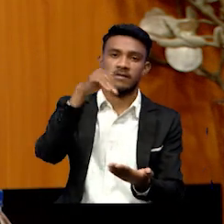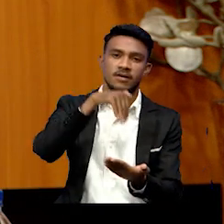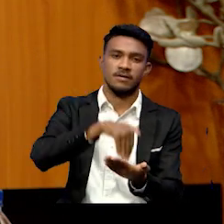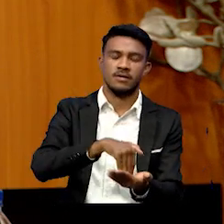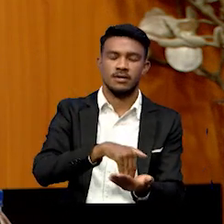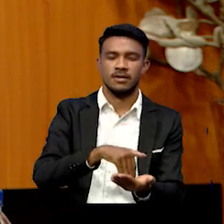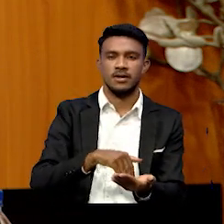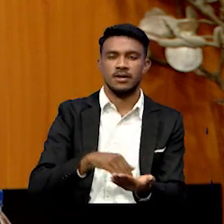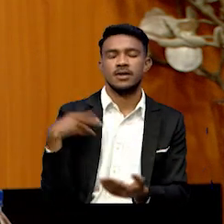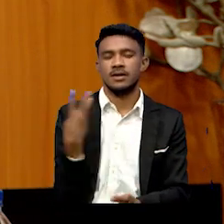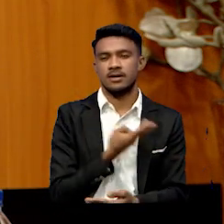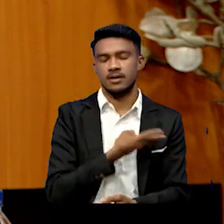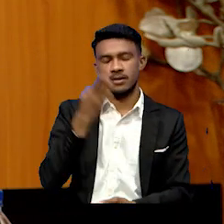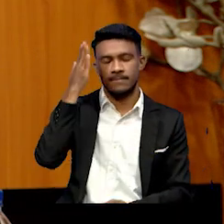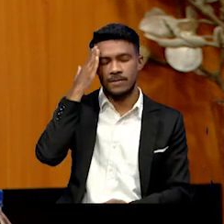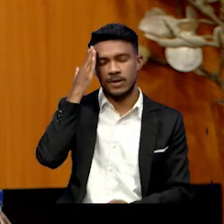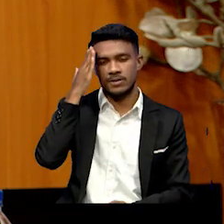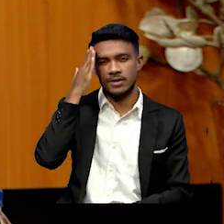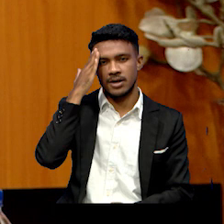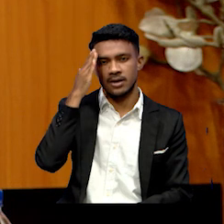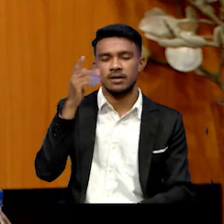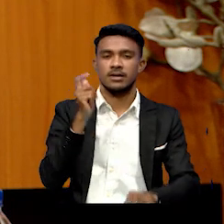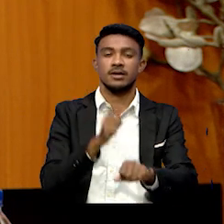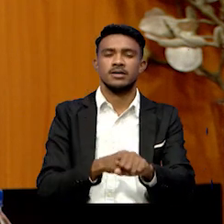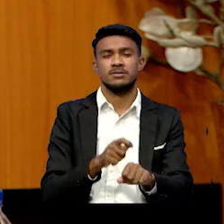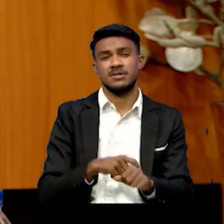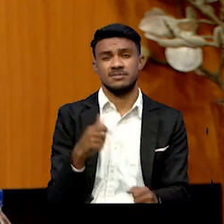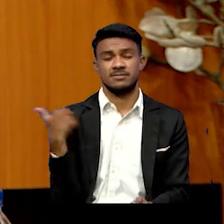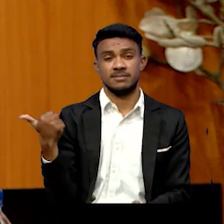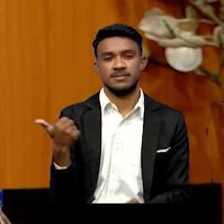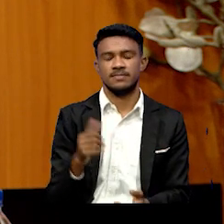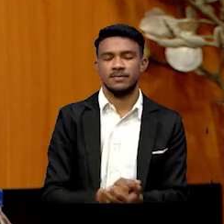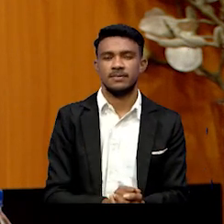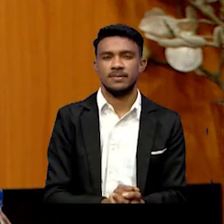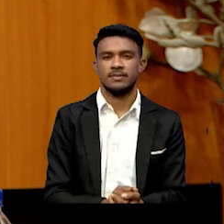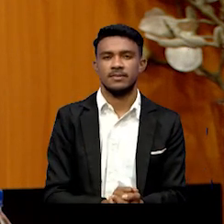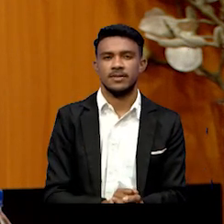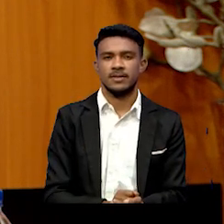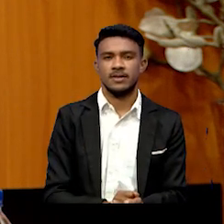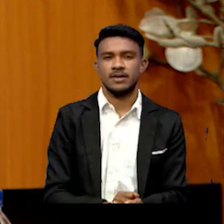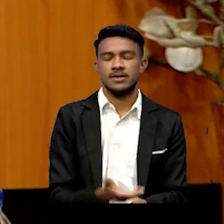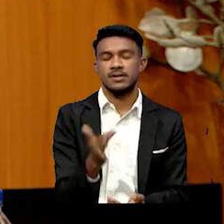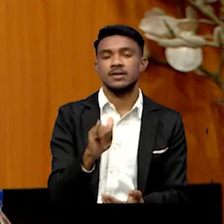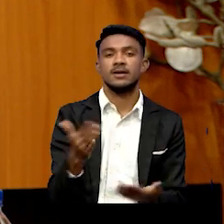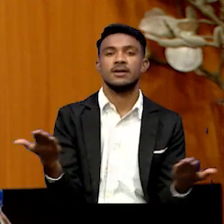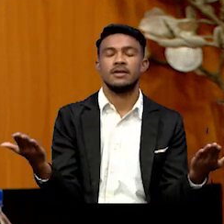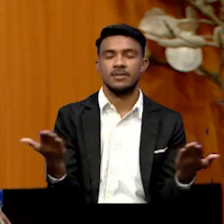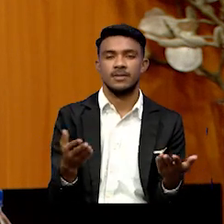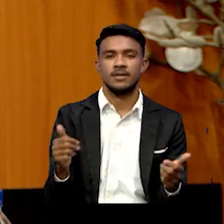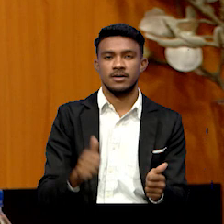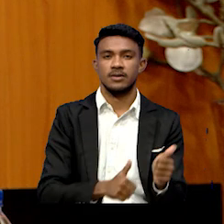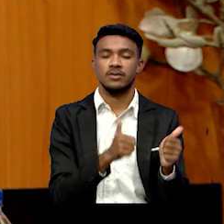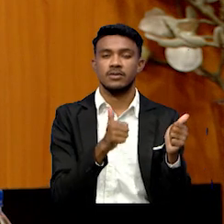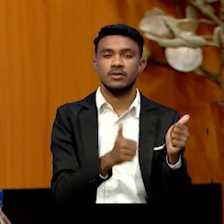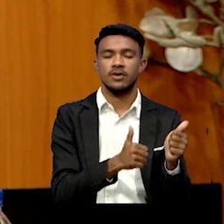Pronto, ita considera situação balo. Se ira nebe, maka tui regra,